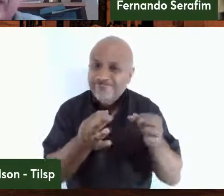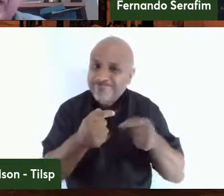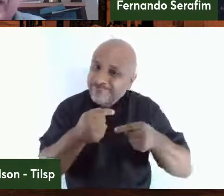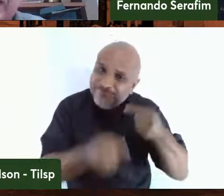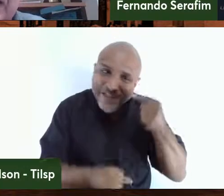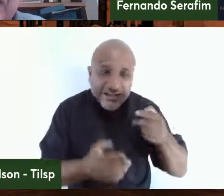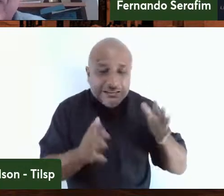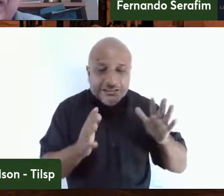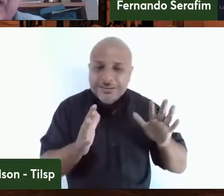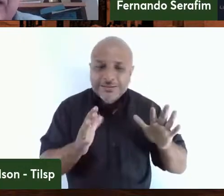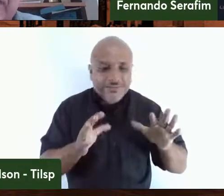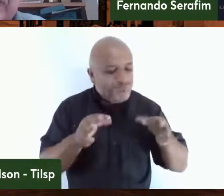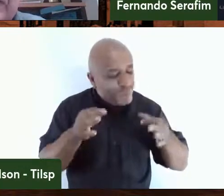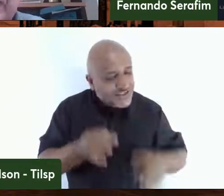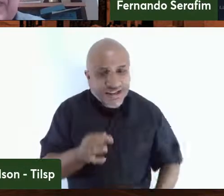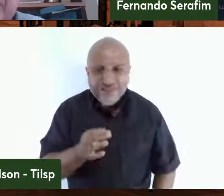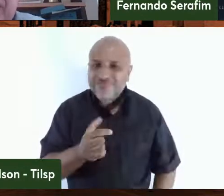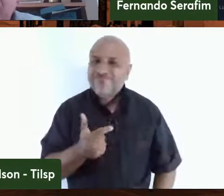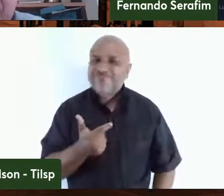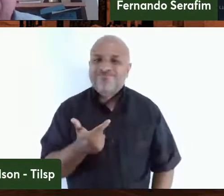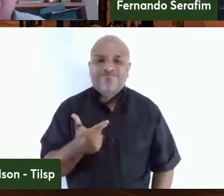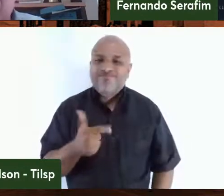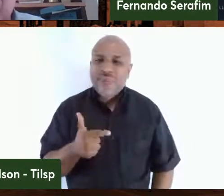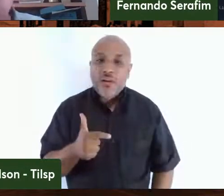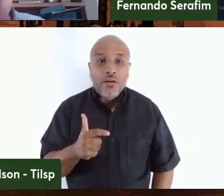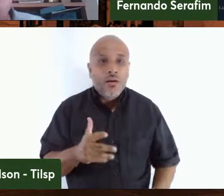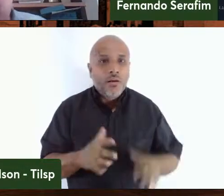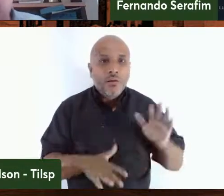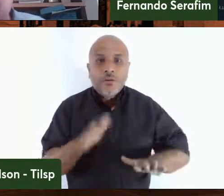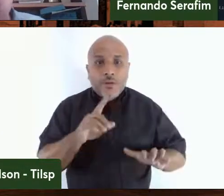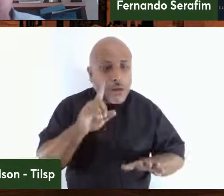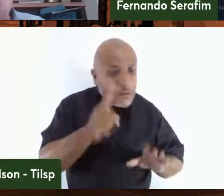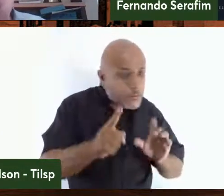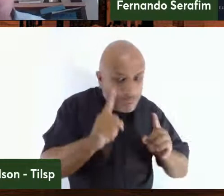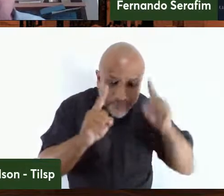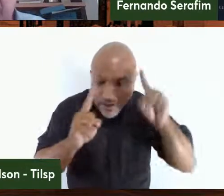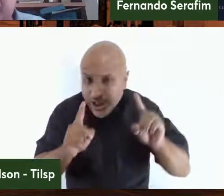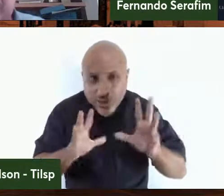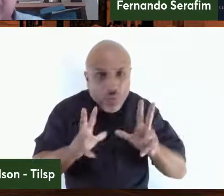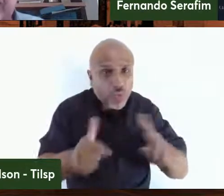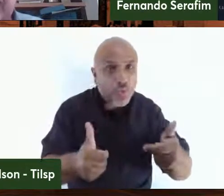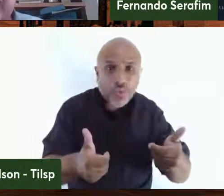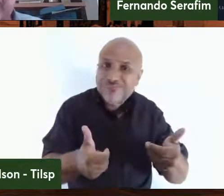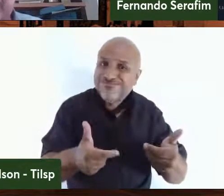Né? Você, às vezes, quer dominar tudo e não consegue, tudo e